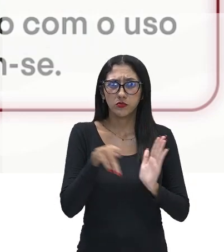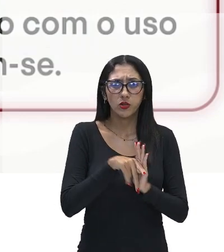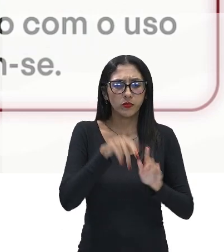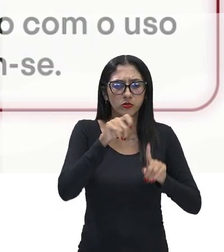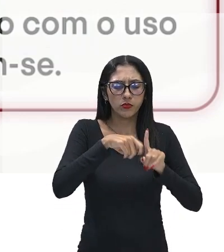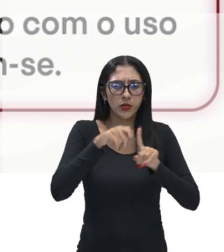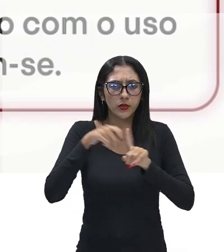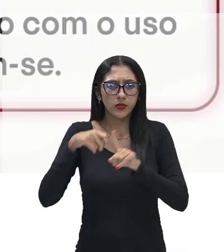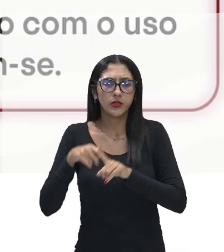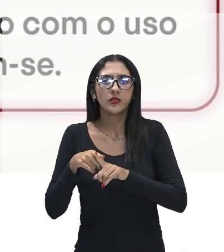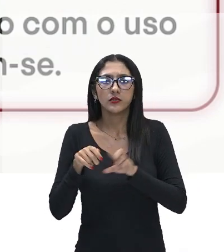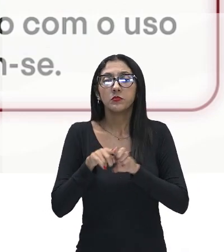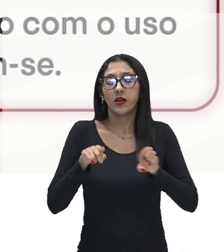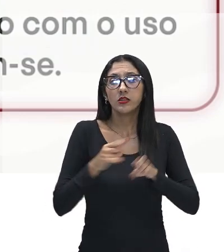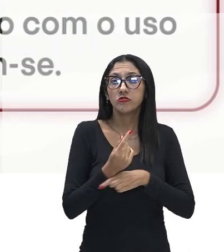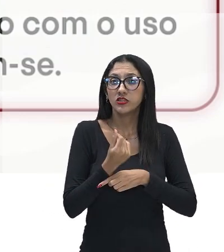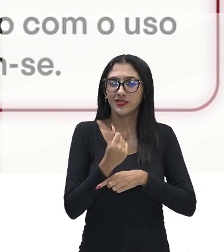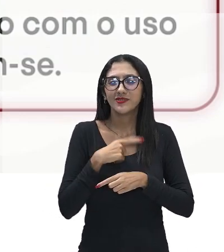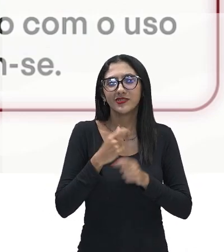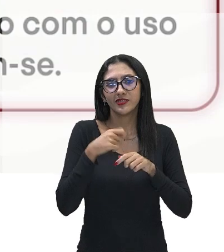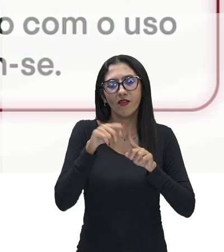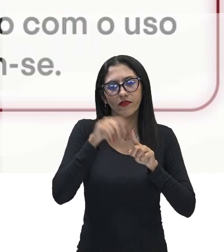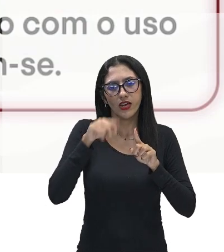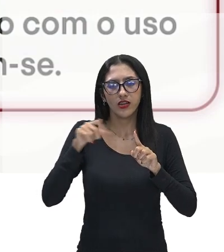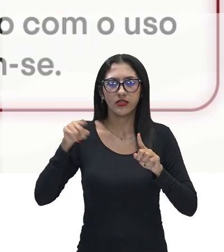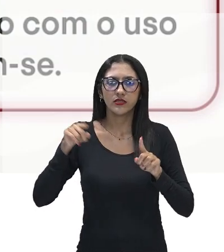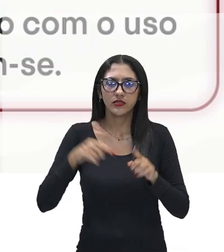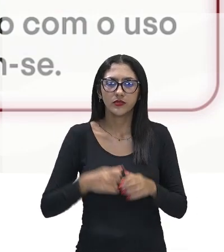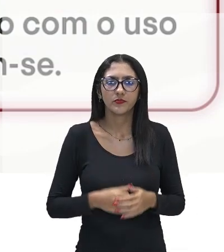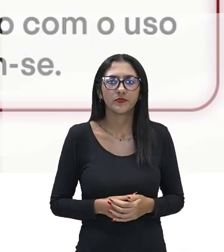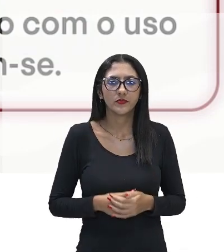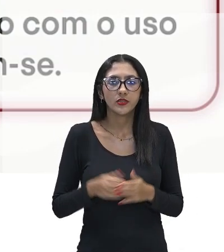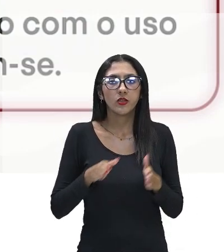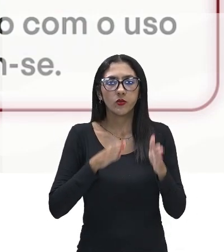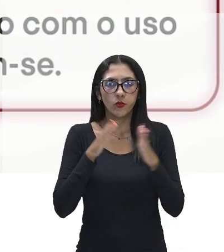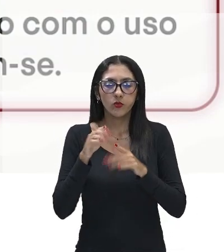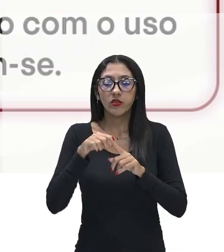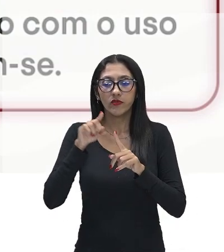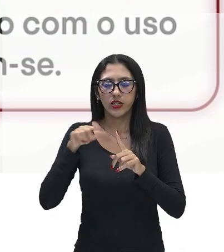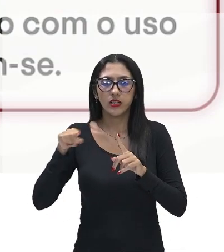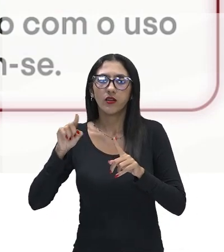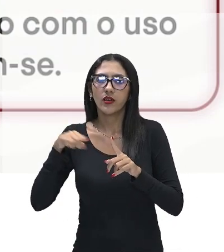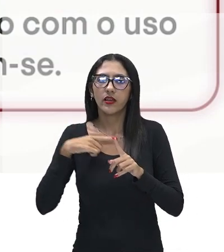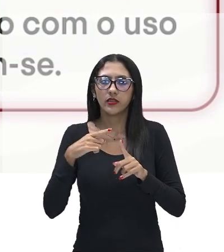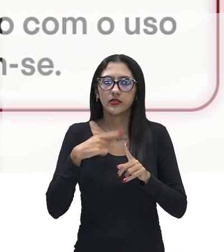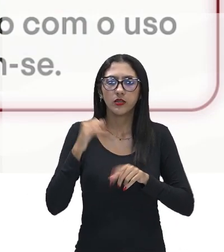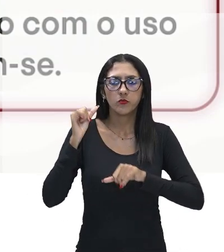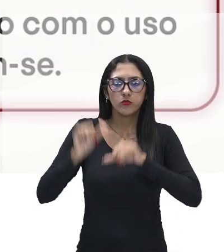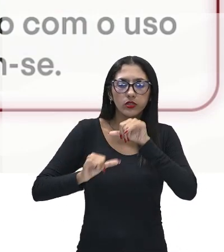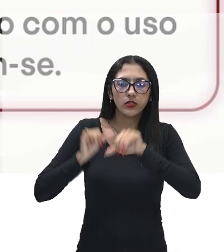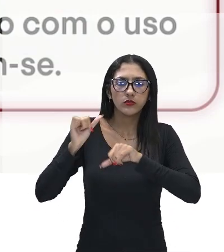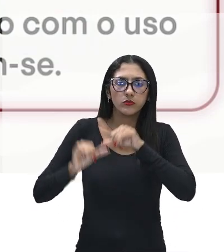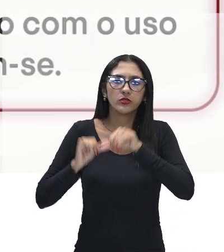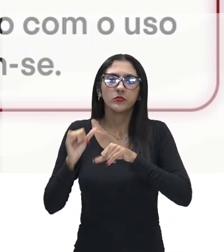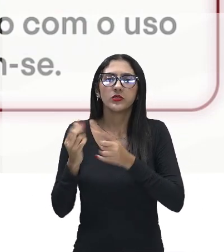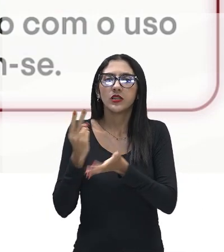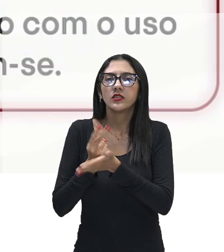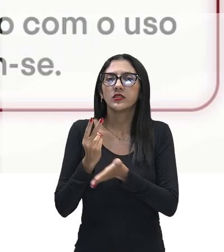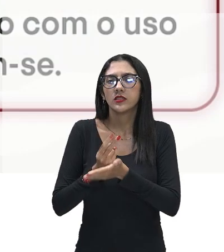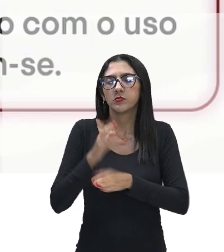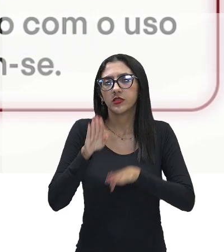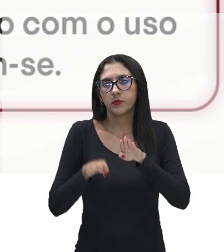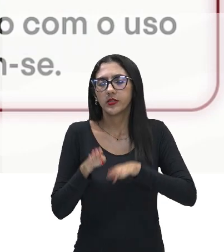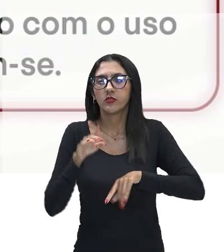seu valor poder sofrer alteração. E as variáveis alteram-se de acordo com o uso